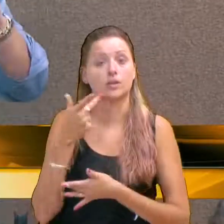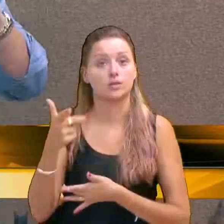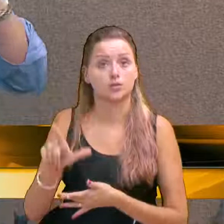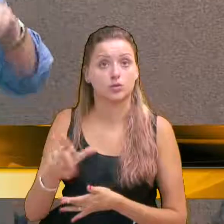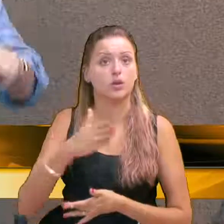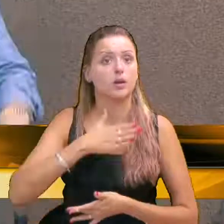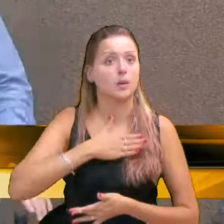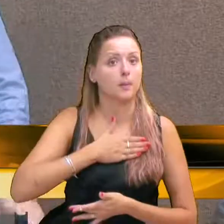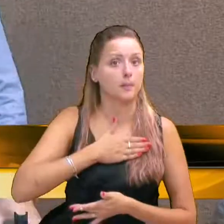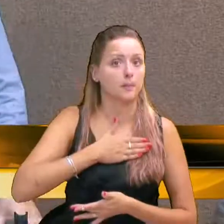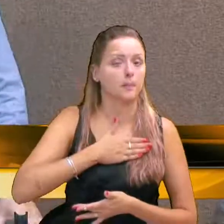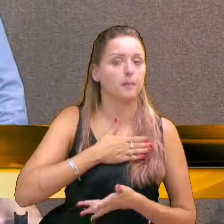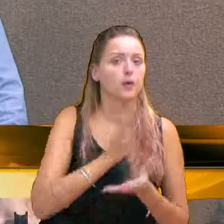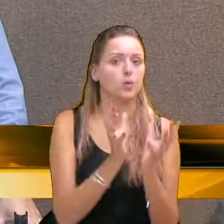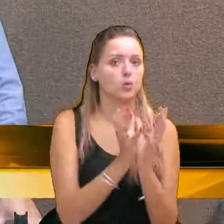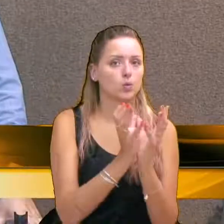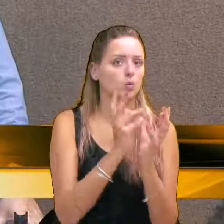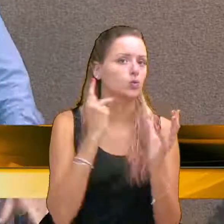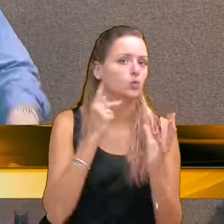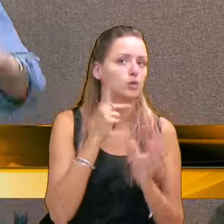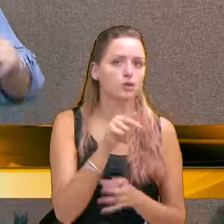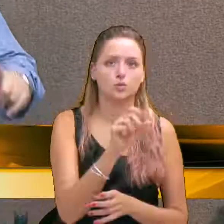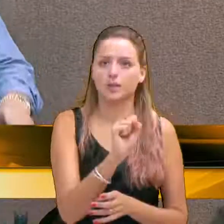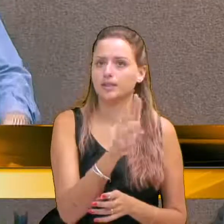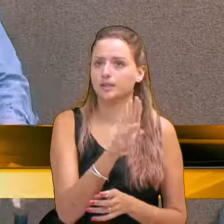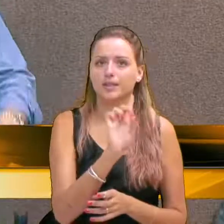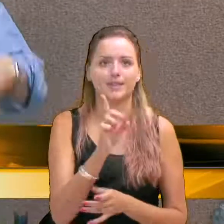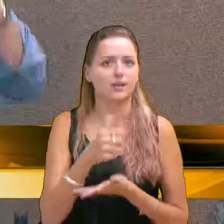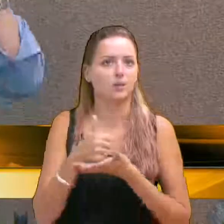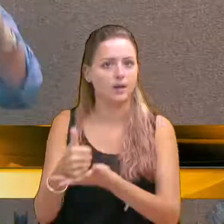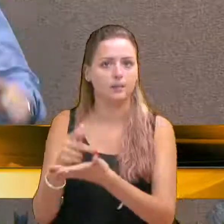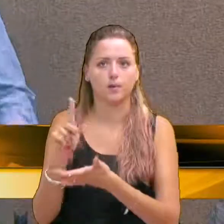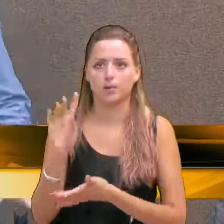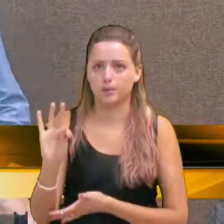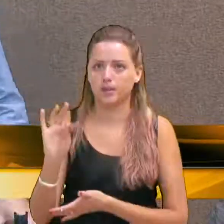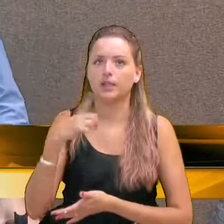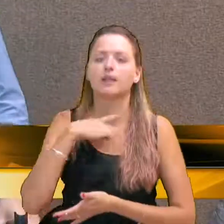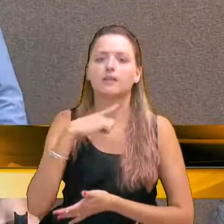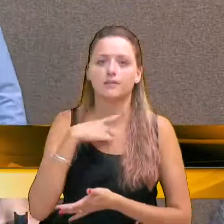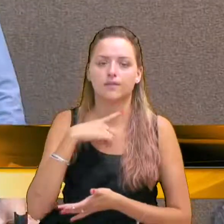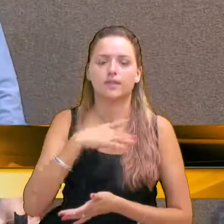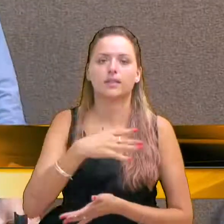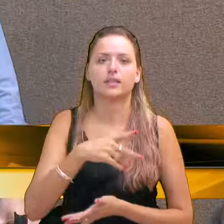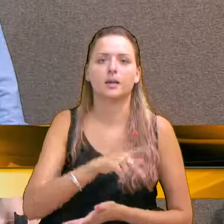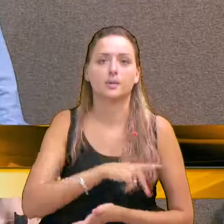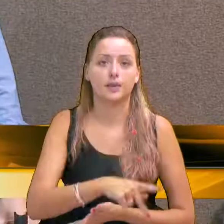meu partido não apoia o PT, não está com o PT, terá candidatura própria,